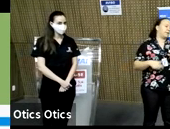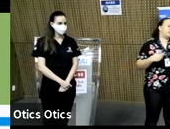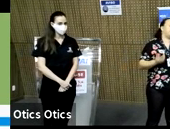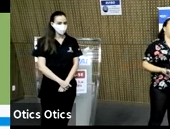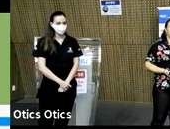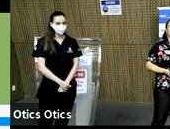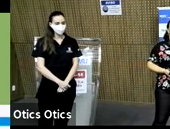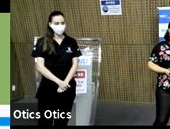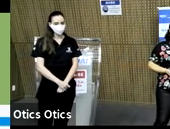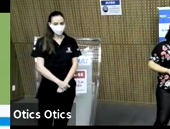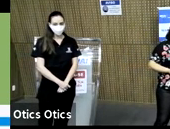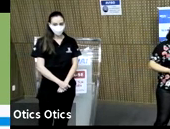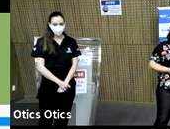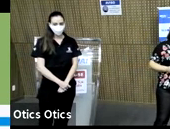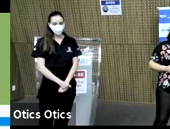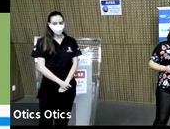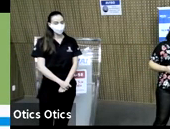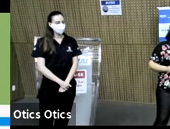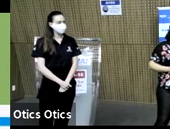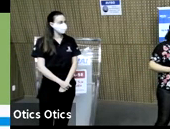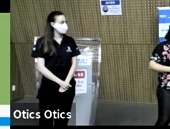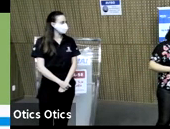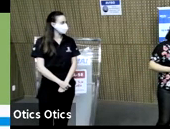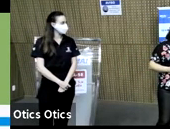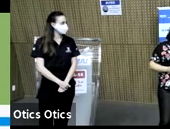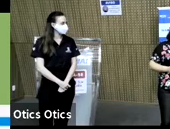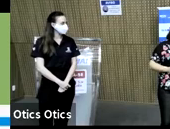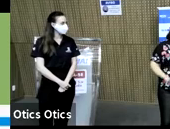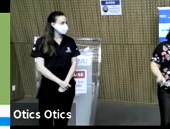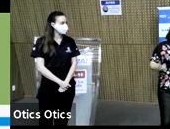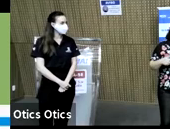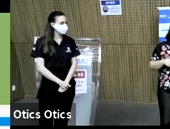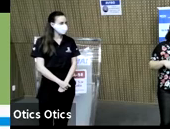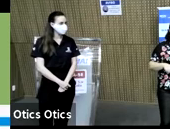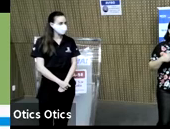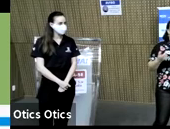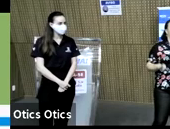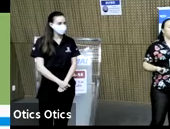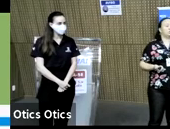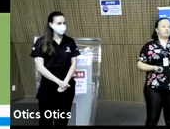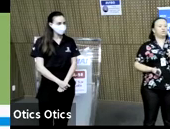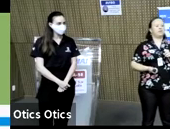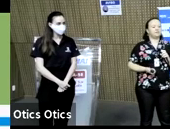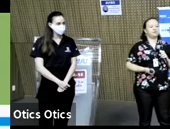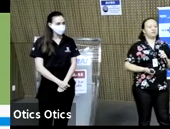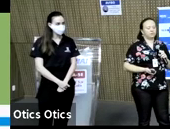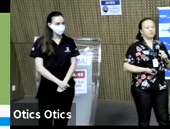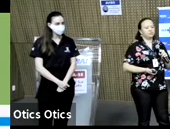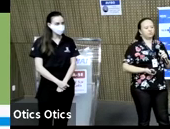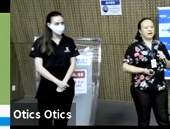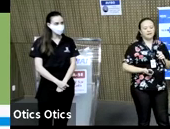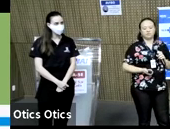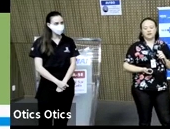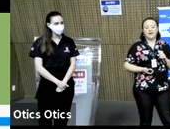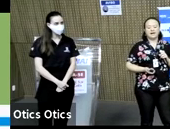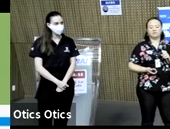já tem mais de 20 anos na comunidade, e ele sempre pede esses 2 profissionais que, quando nós tínhamos o nutricionista e o educador físico